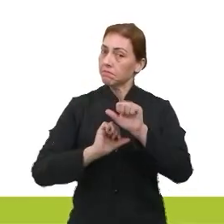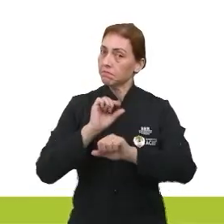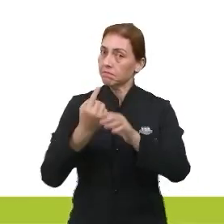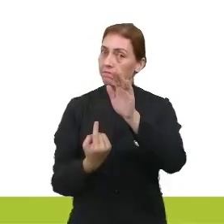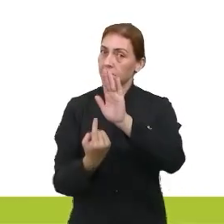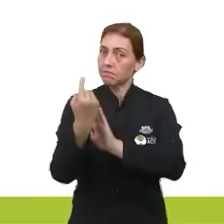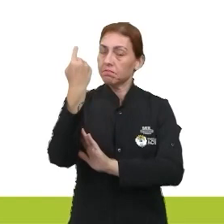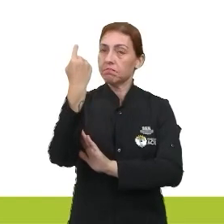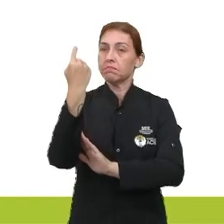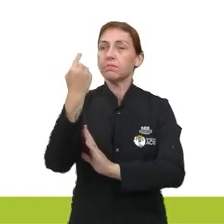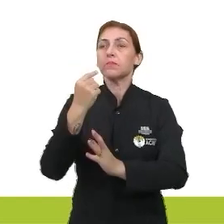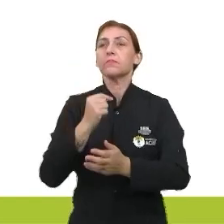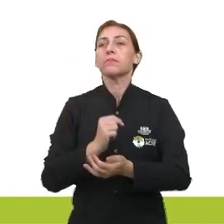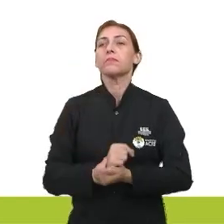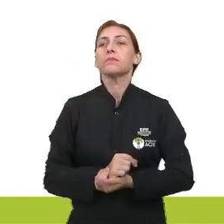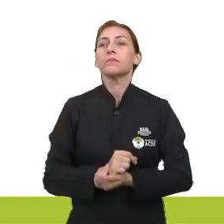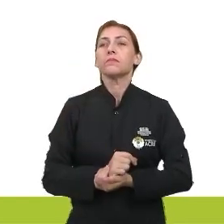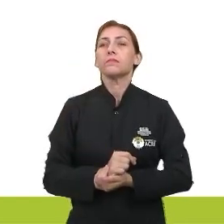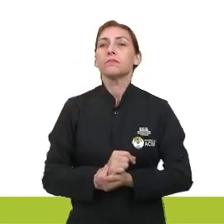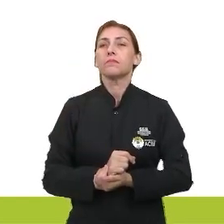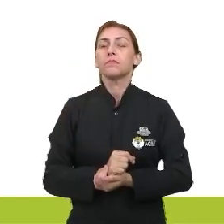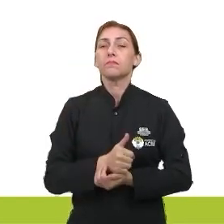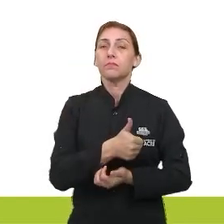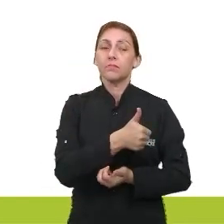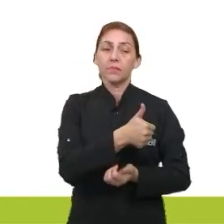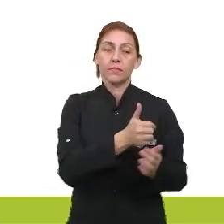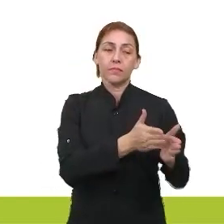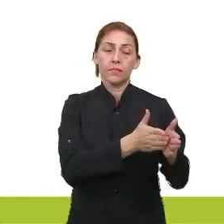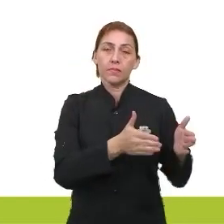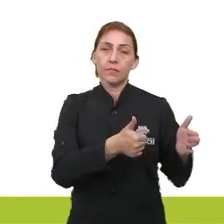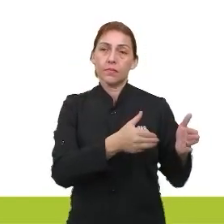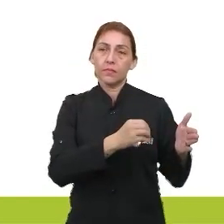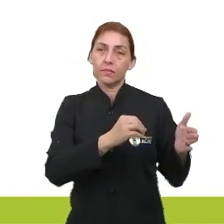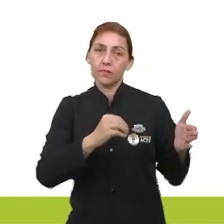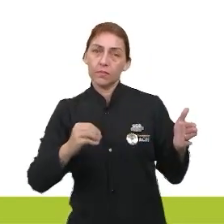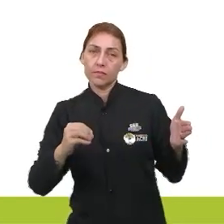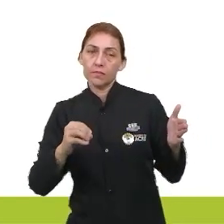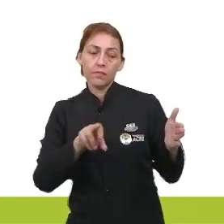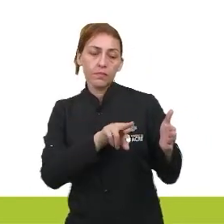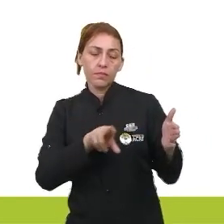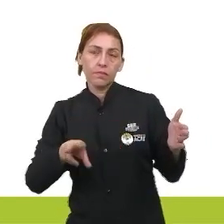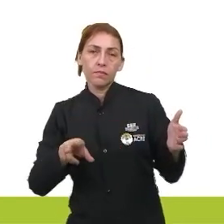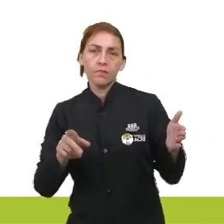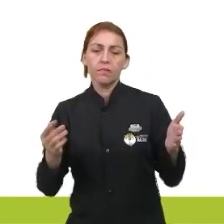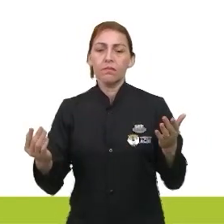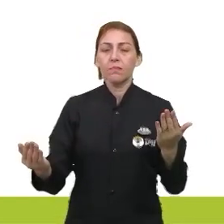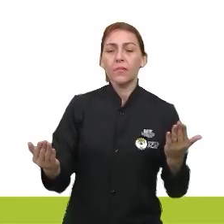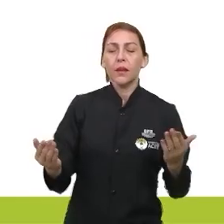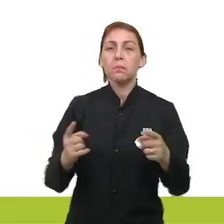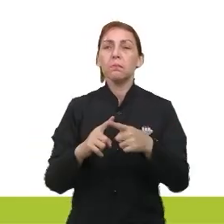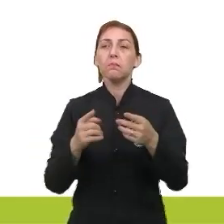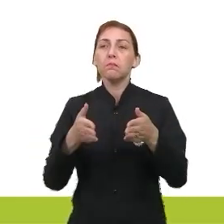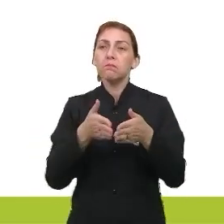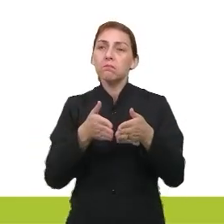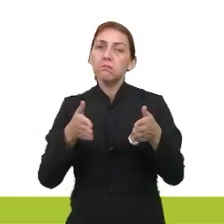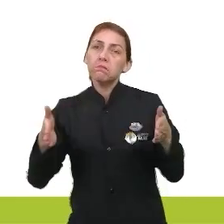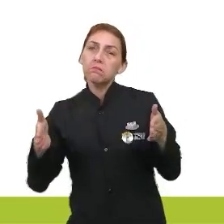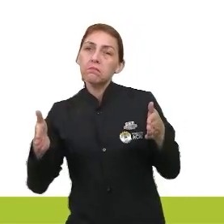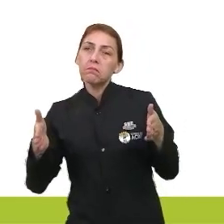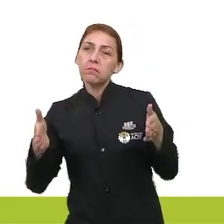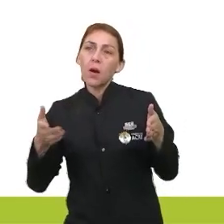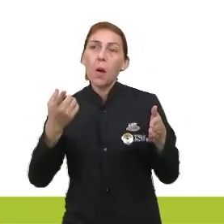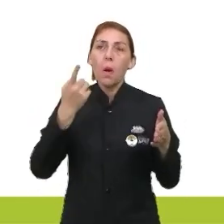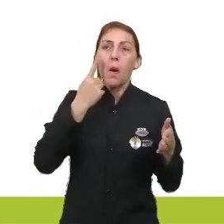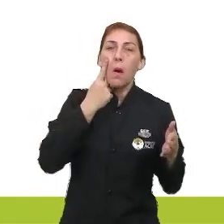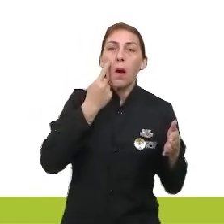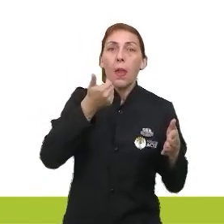aqui, nós temos 100 anos de diferença entre uma e outra. Mas a partir daqui,